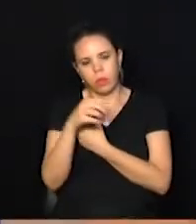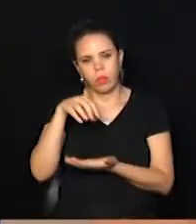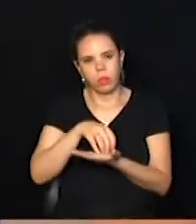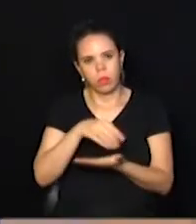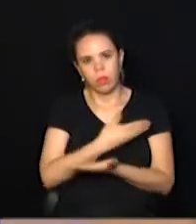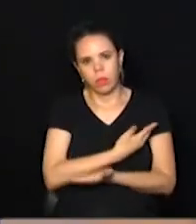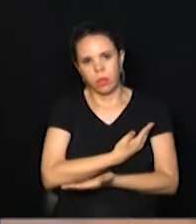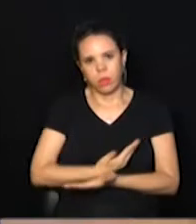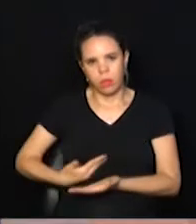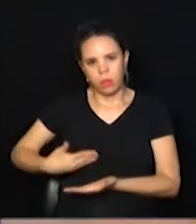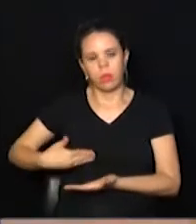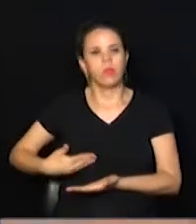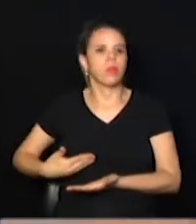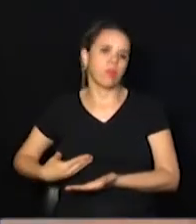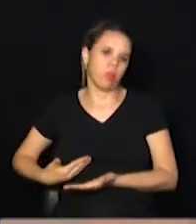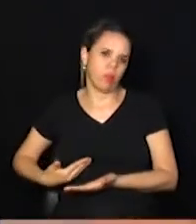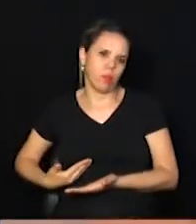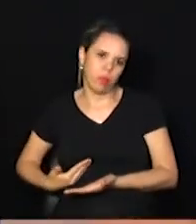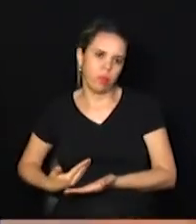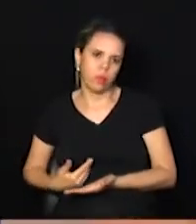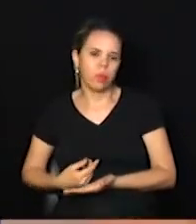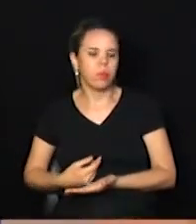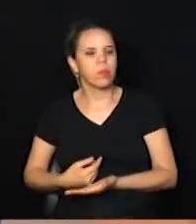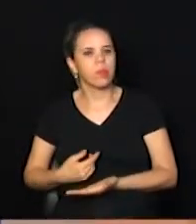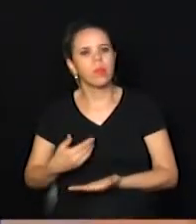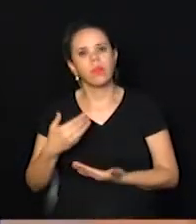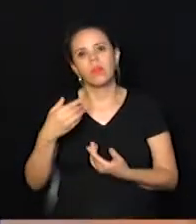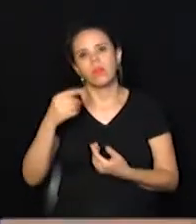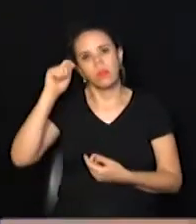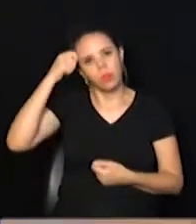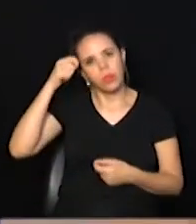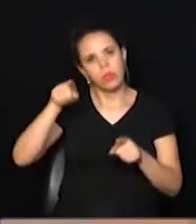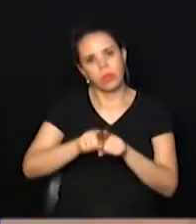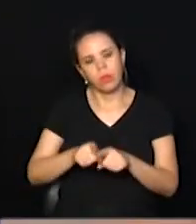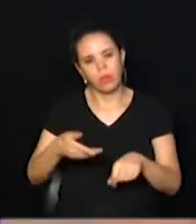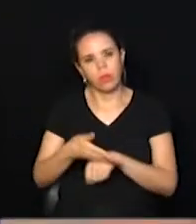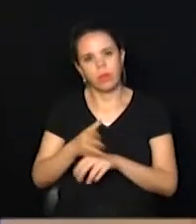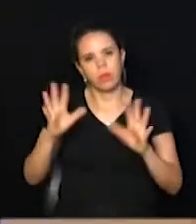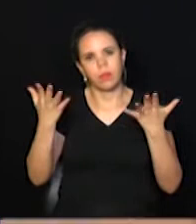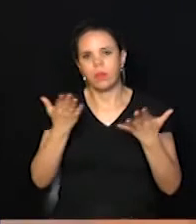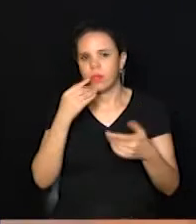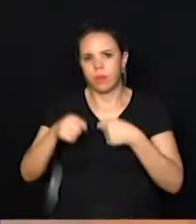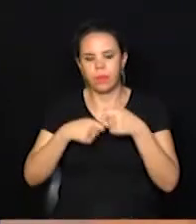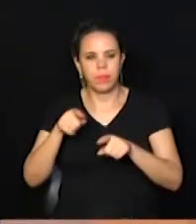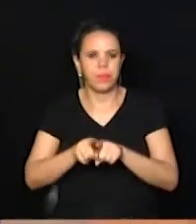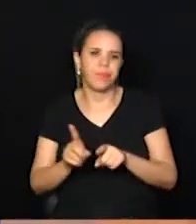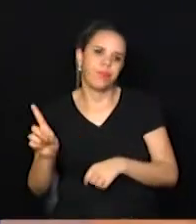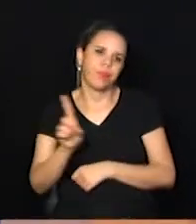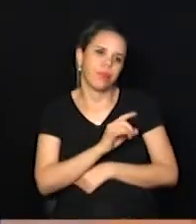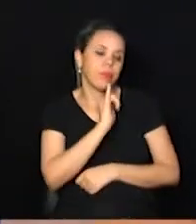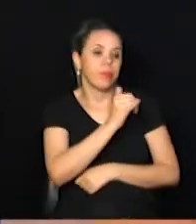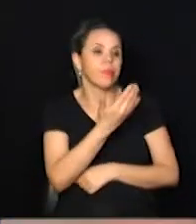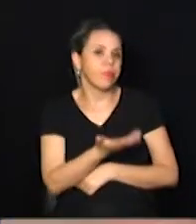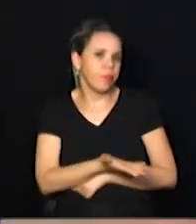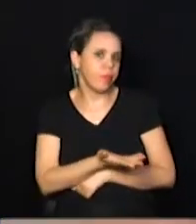Preta, onde estava tendo um jantar, e o Toninho ia participar desse evento, e aí ele chega e fala, cara,